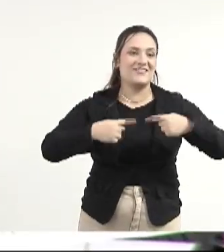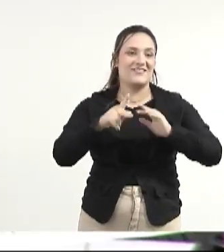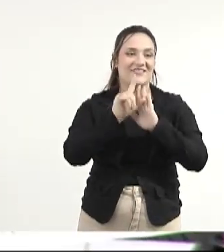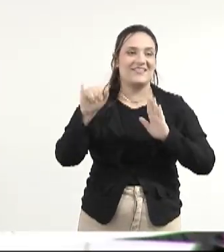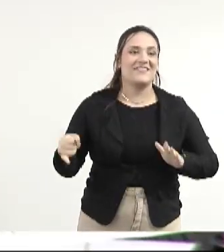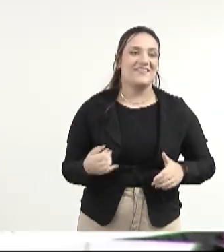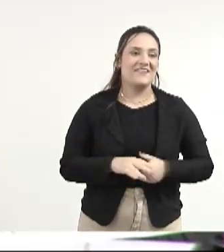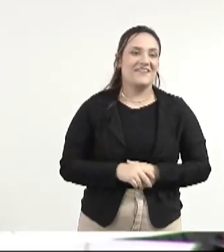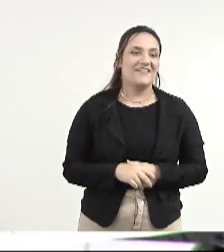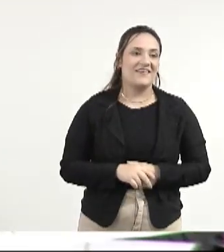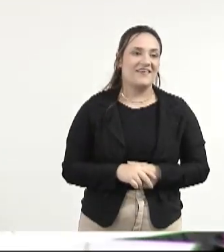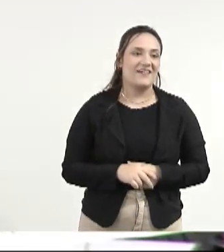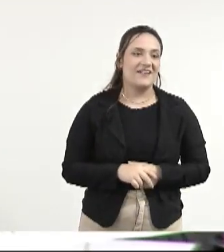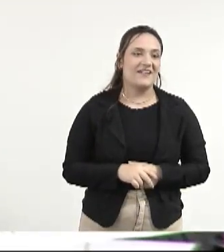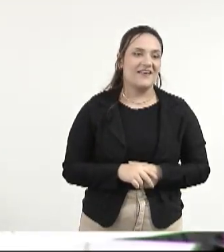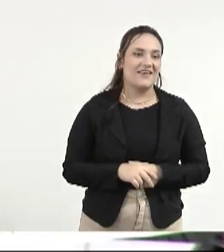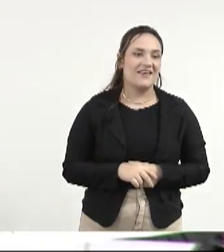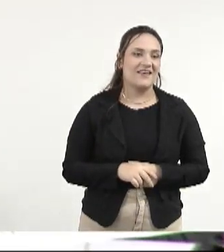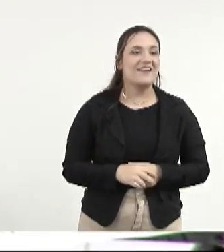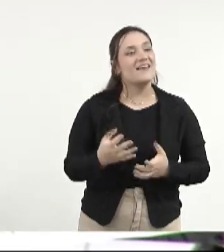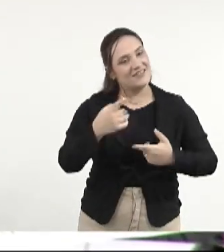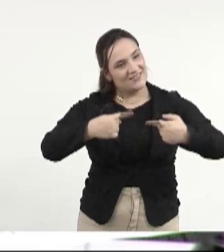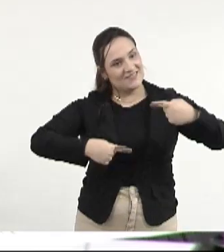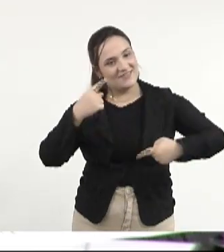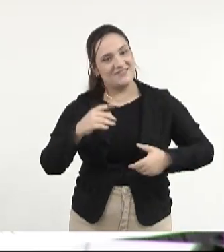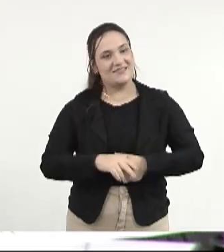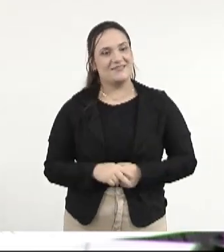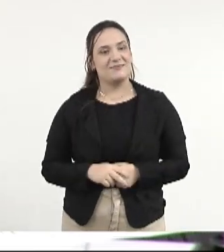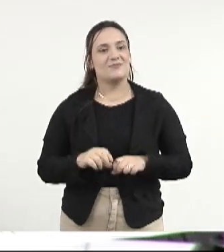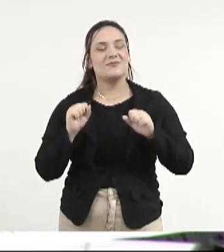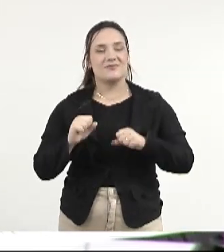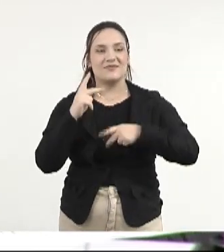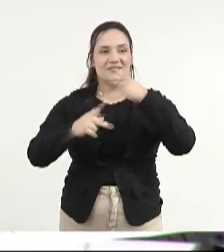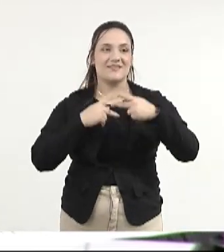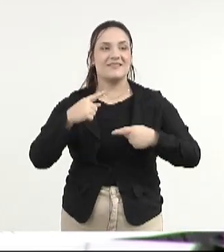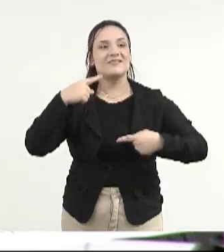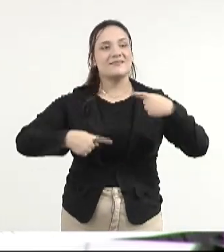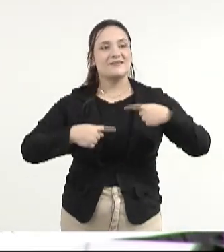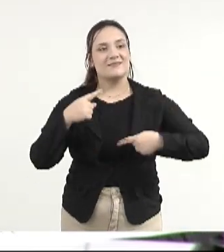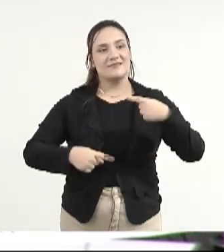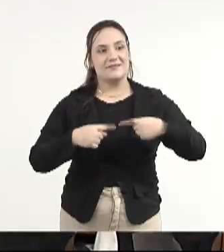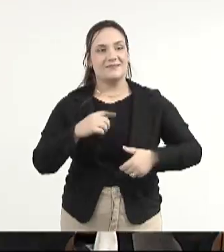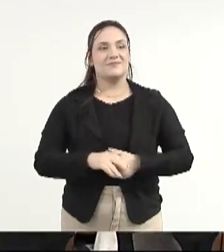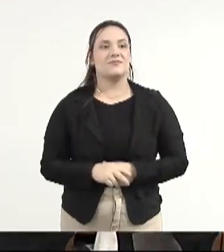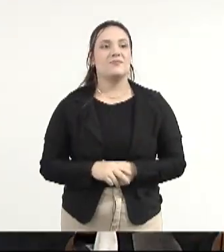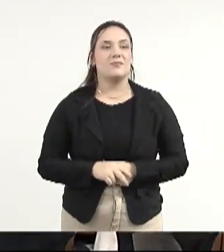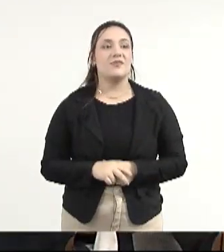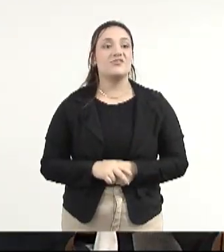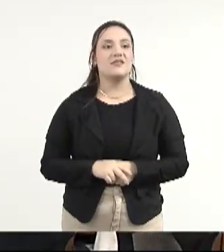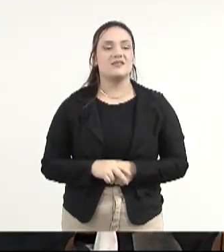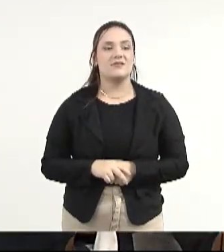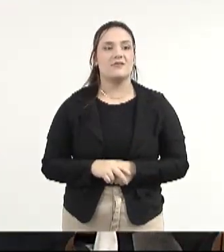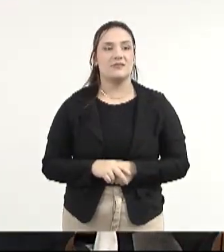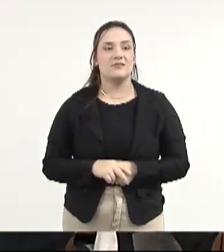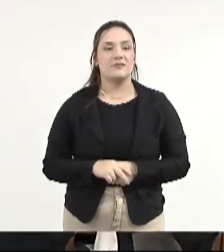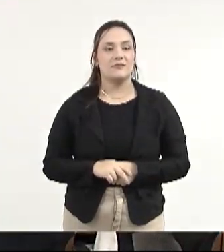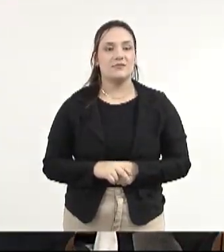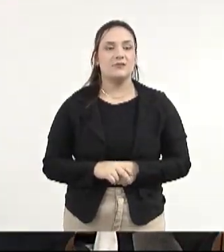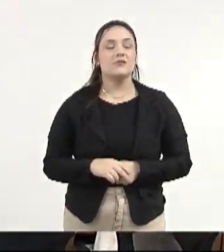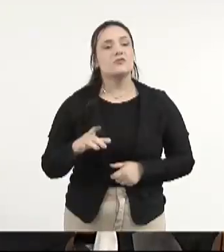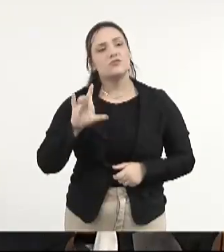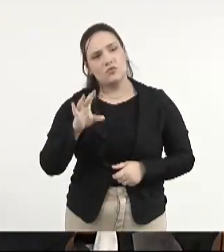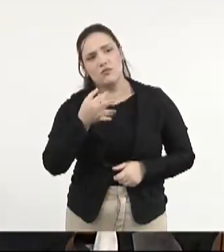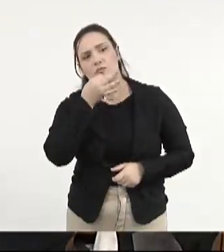projeto. Então, o senhor quer discutir? Quero discutir, Com a presidente. palavra para discutir, Obrigado. deputado João Henrique. Presidente, apenas